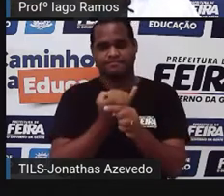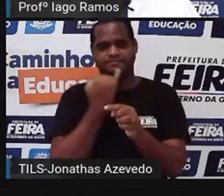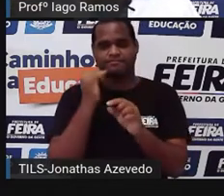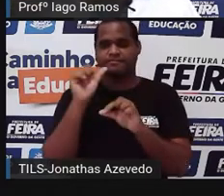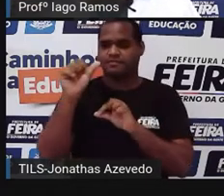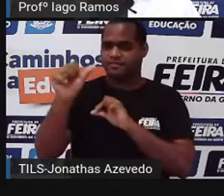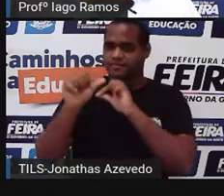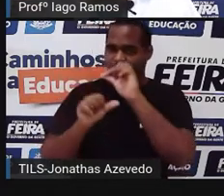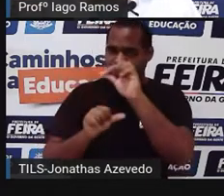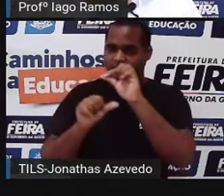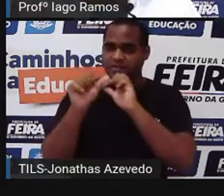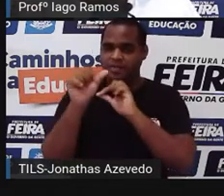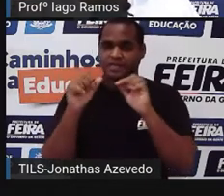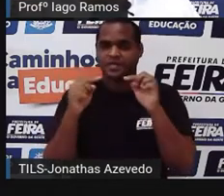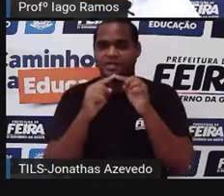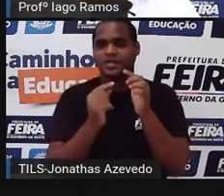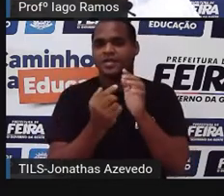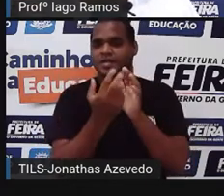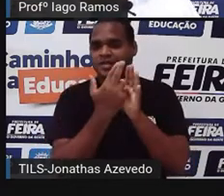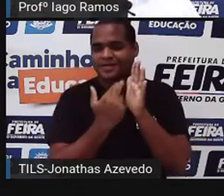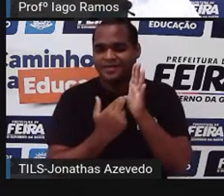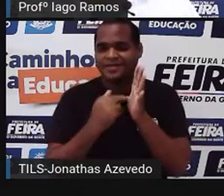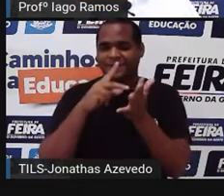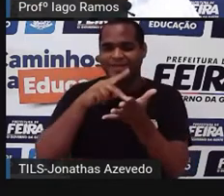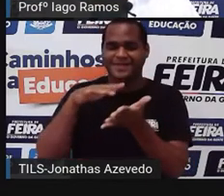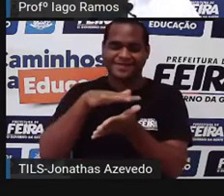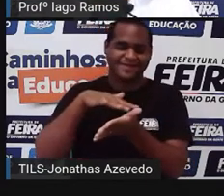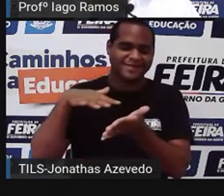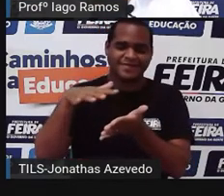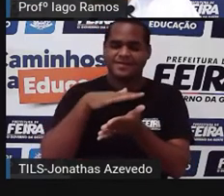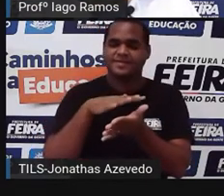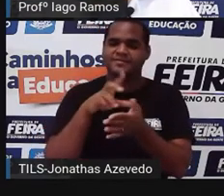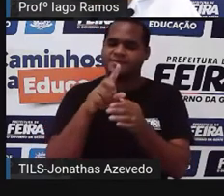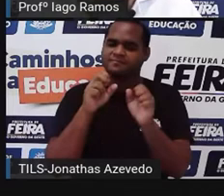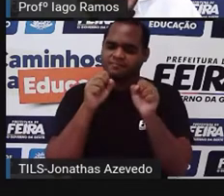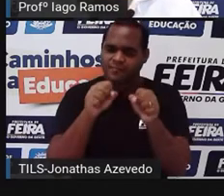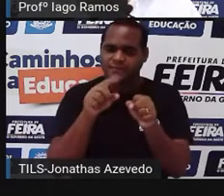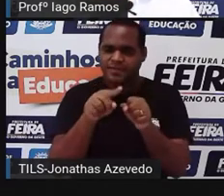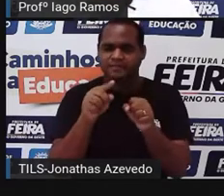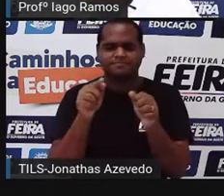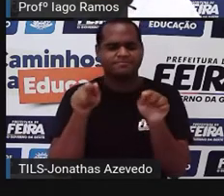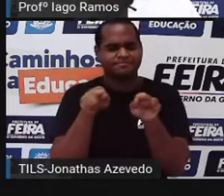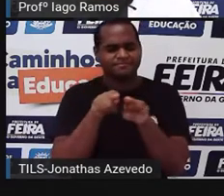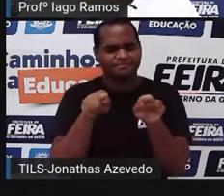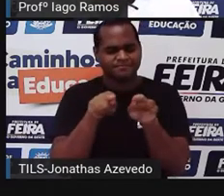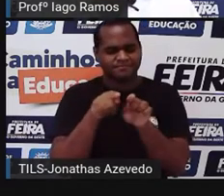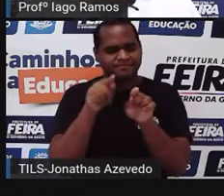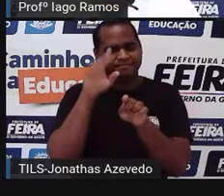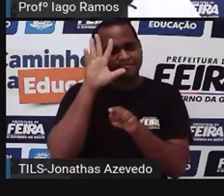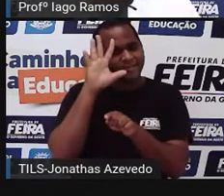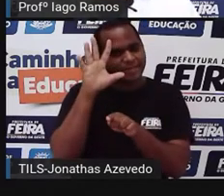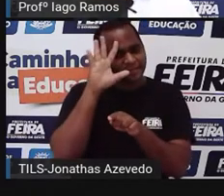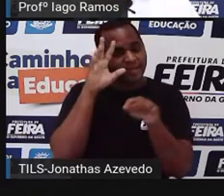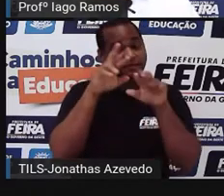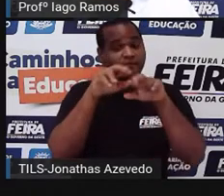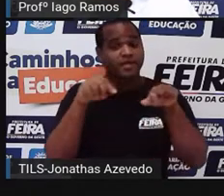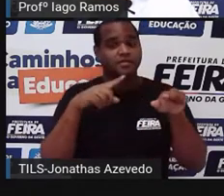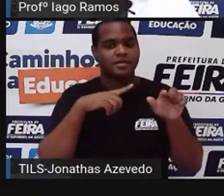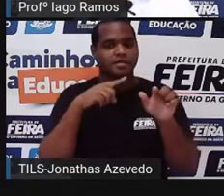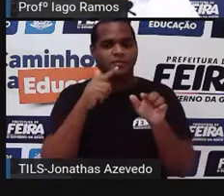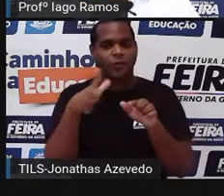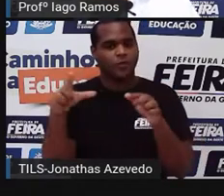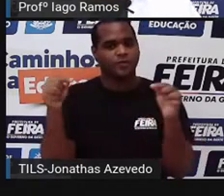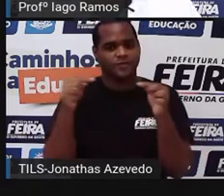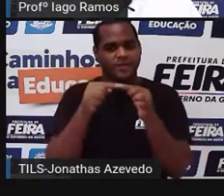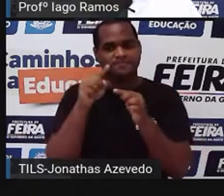transformações figuras geométricas planas então a gente já vai começar a pensar nessa coisa que a gente